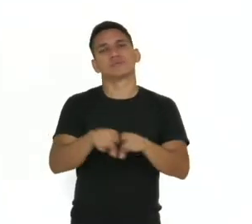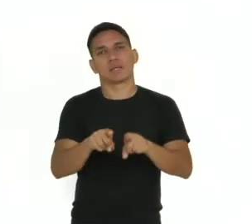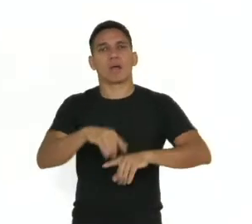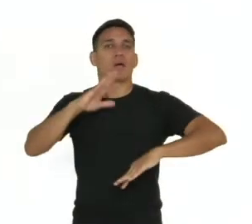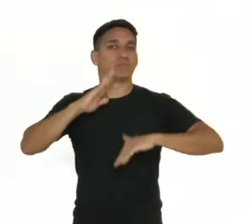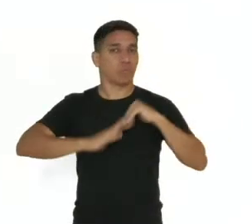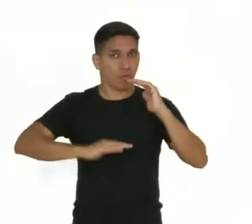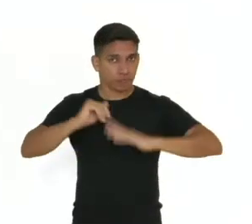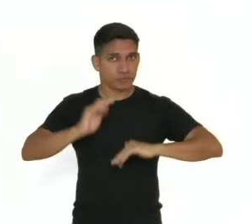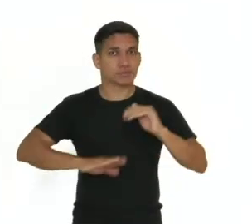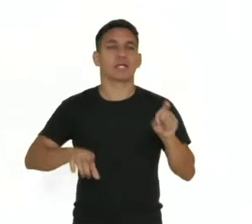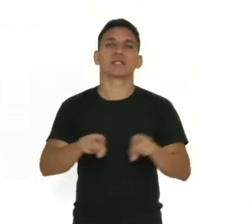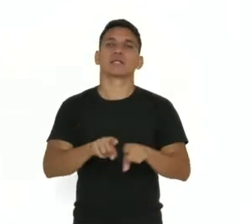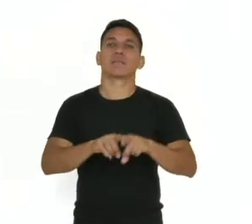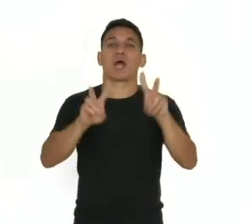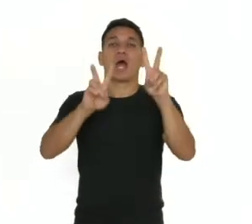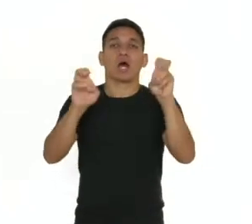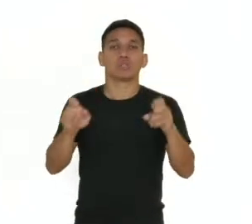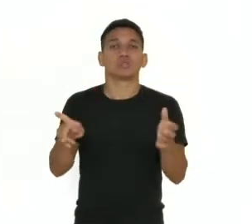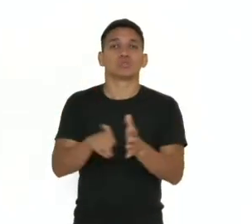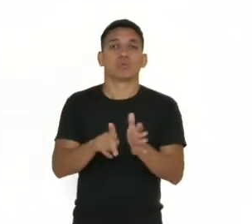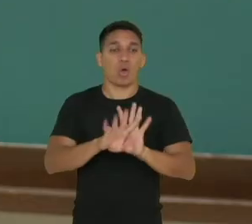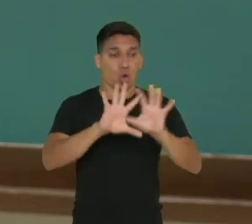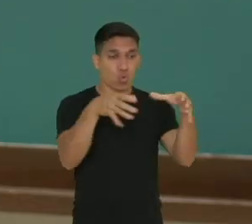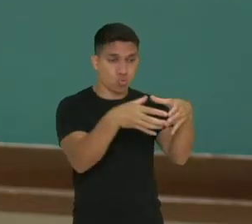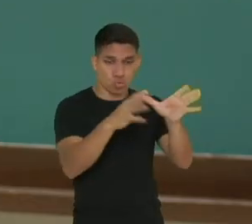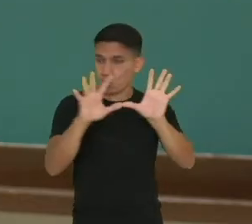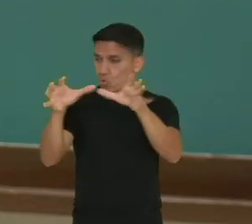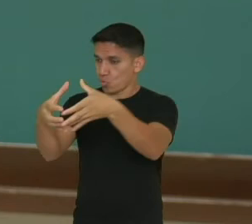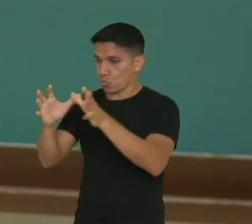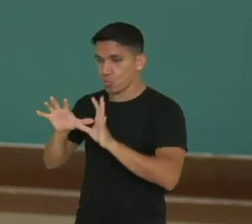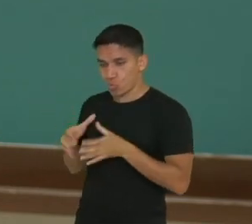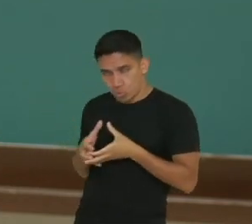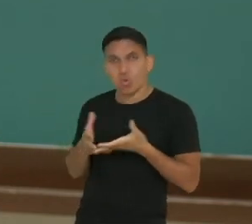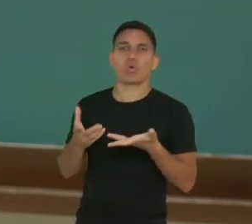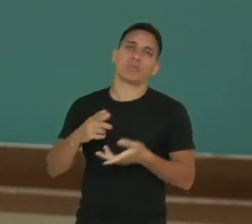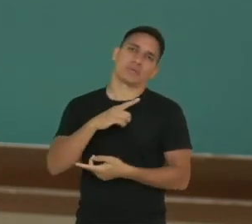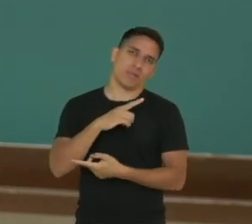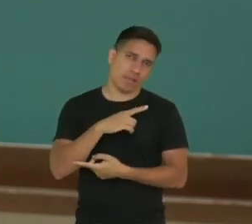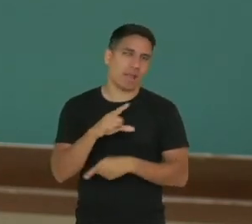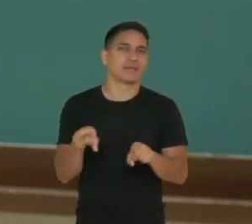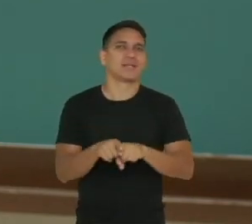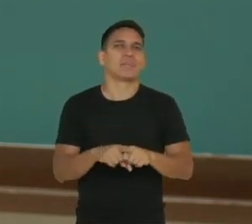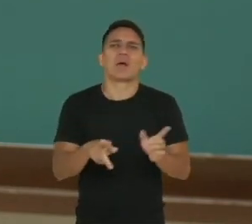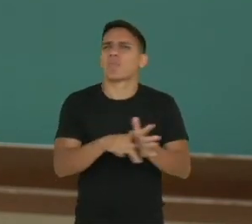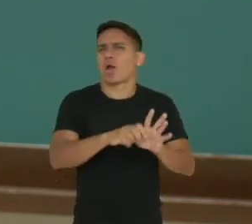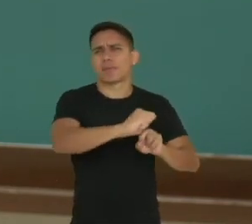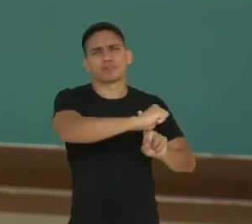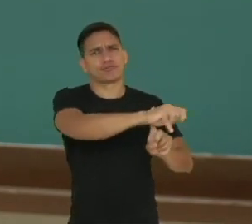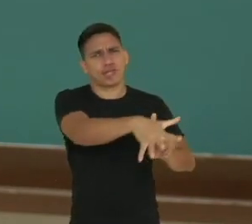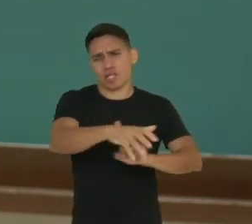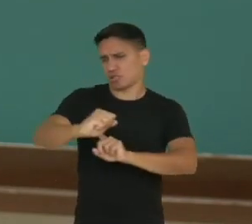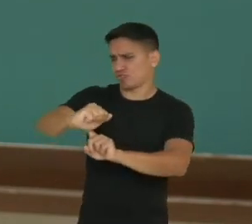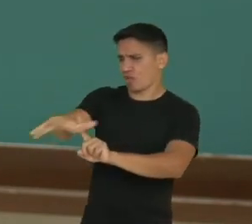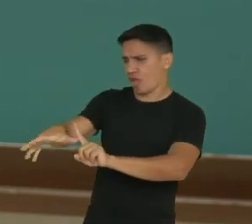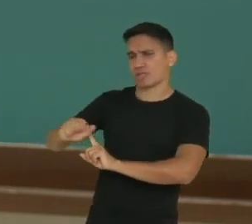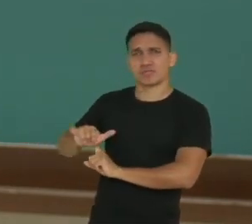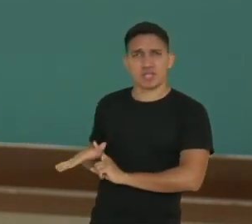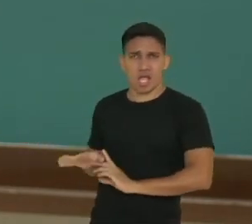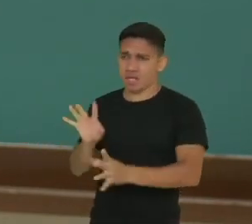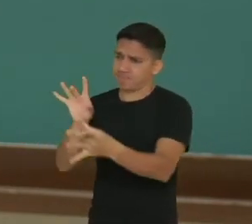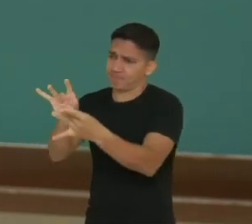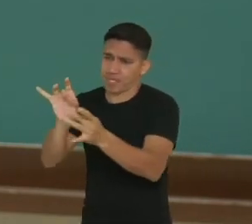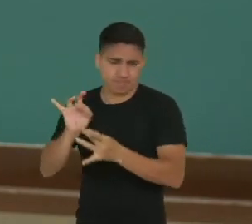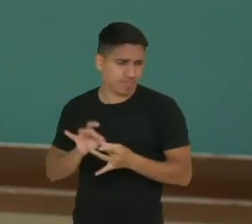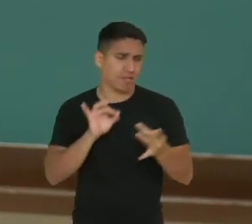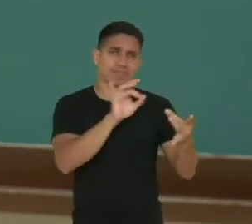profissão, né, a questão das tribos urbanas, os grupos, né, tem ali as suas gírias próprias, né, então tem um